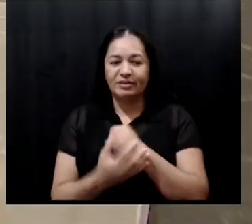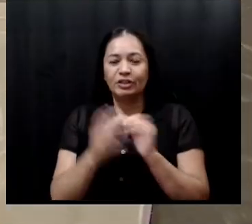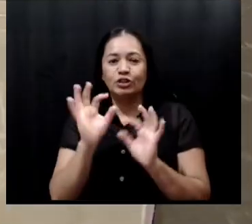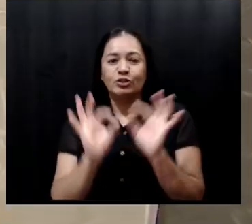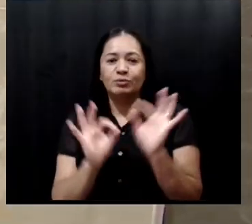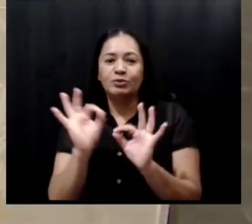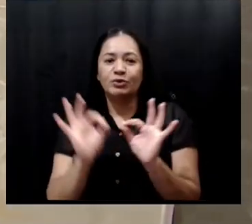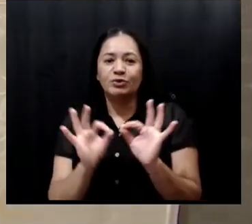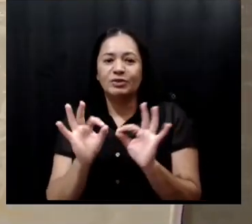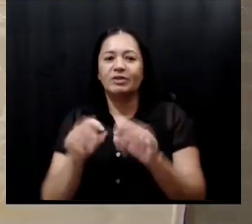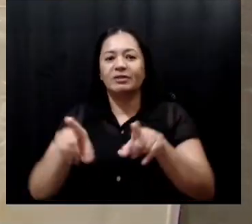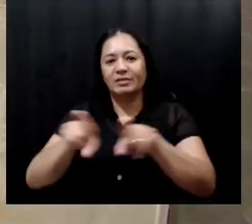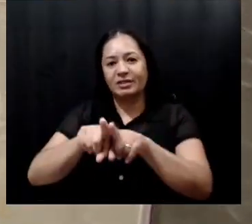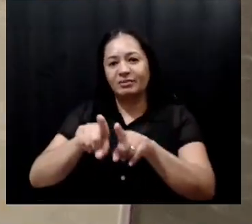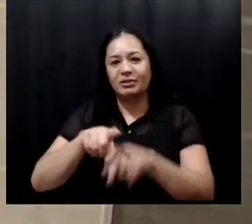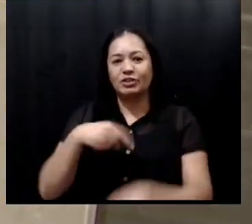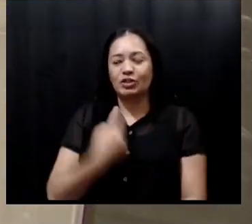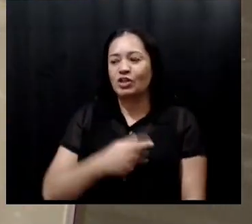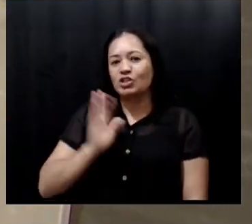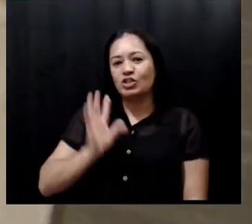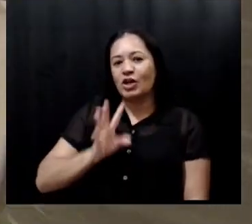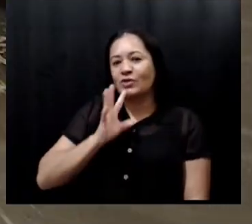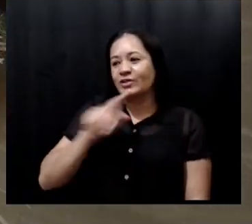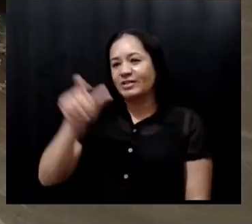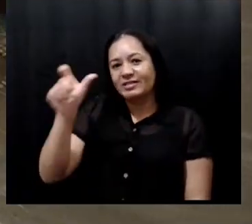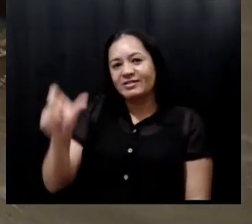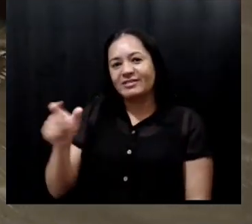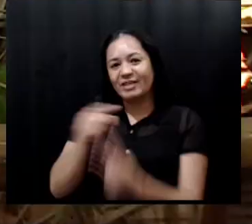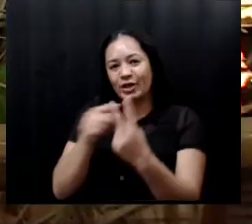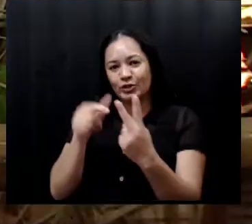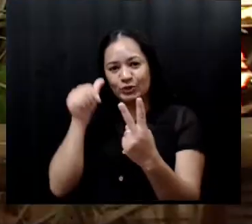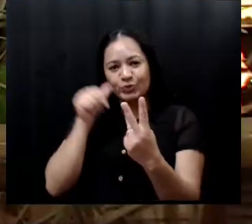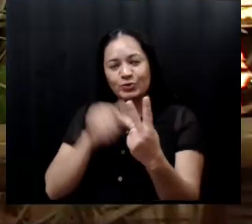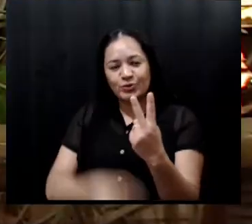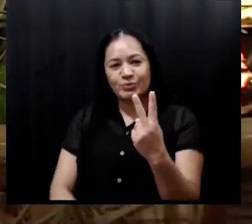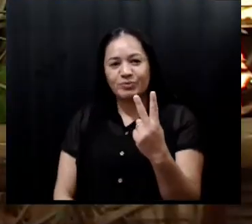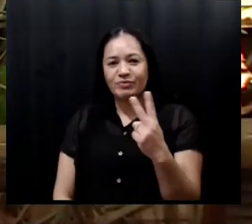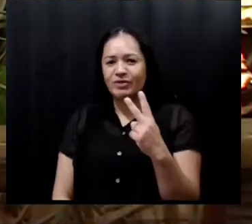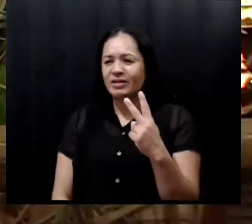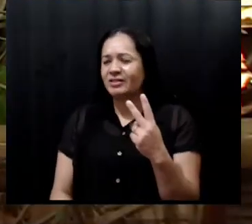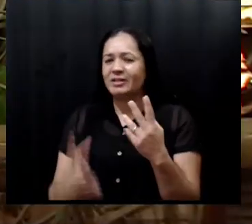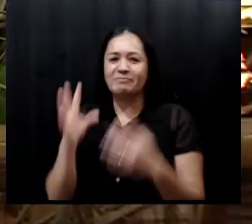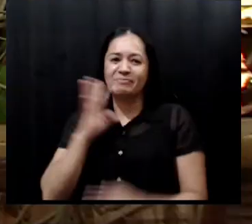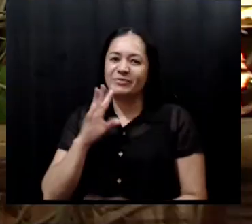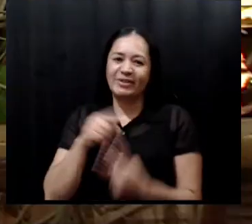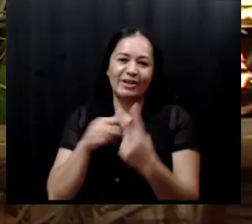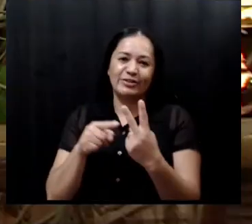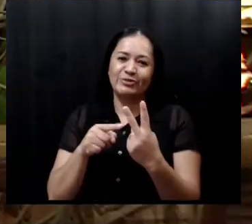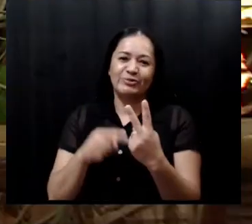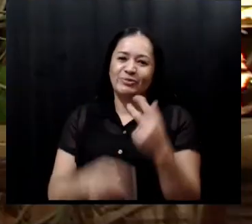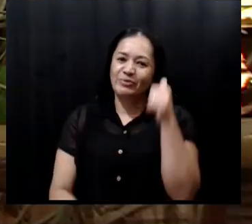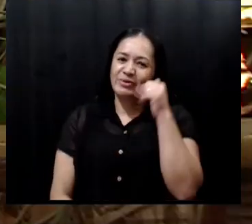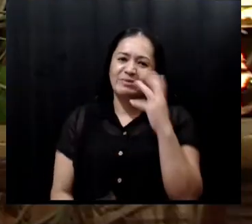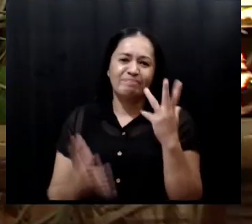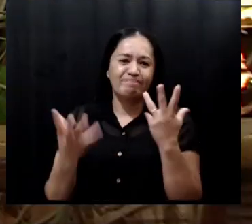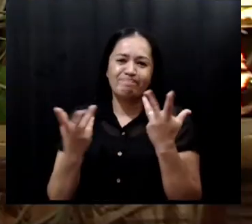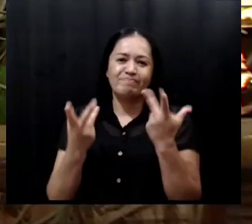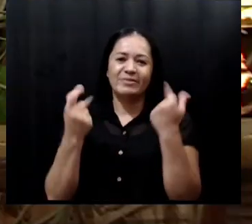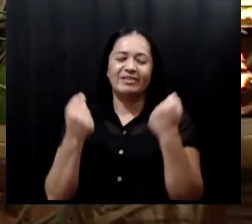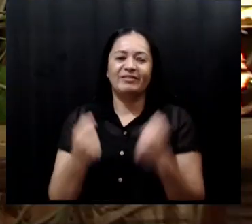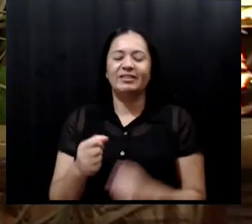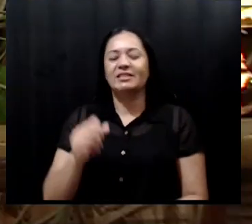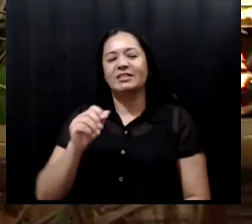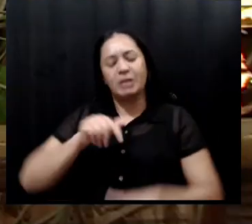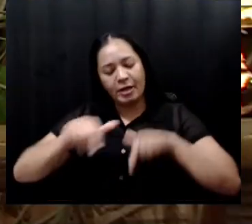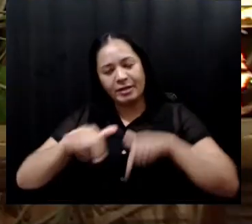gente já conhecia elas e... Nossa, elas são muito gente boa, né? E aí colocaram a mão na massa. Colocaram a mão na massa. Vocês não cozinham?